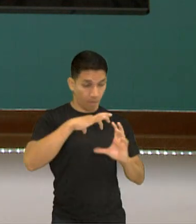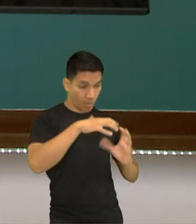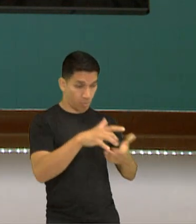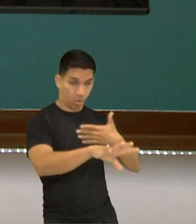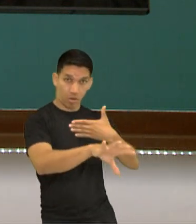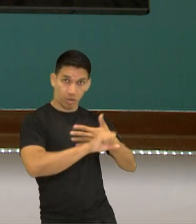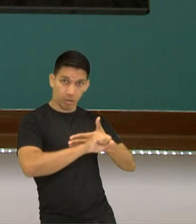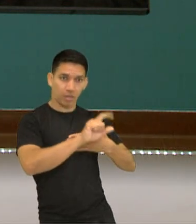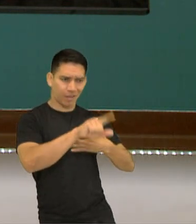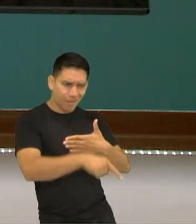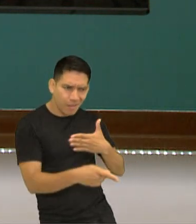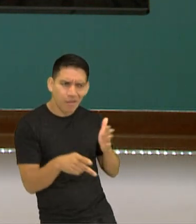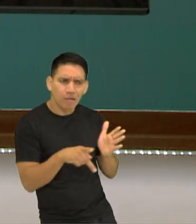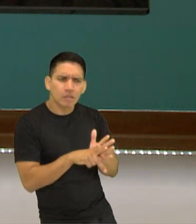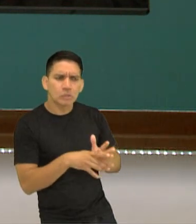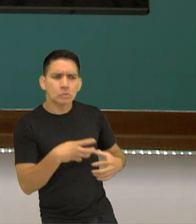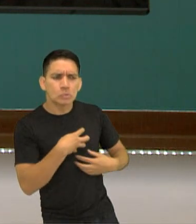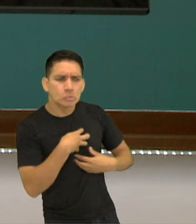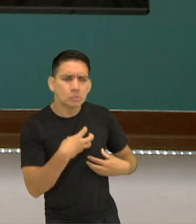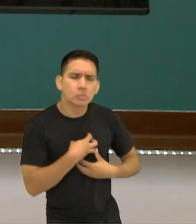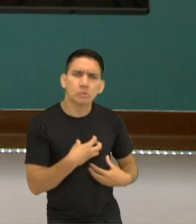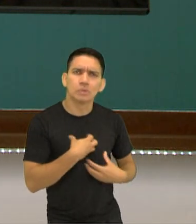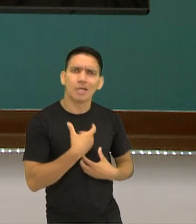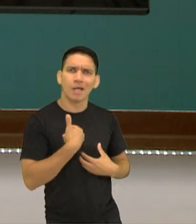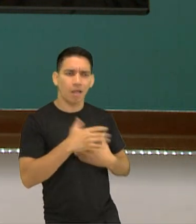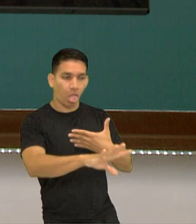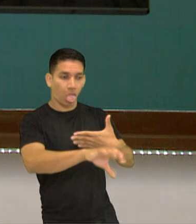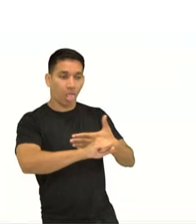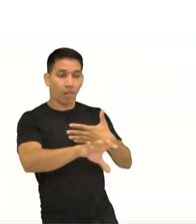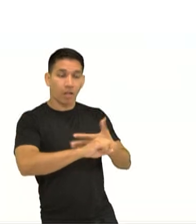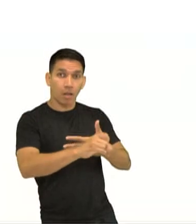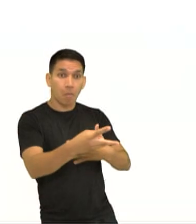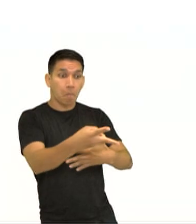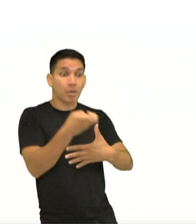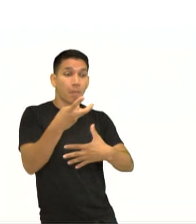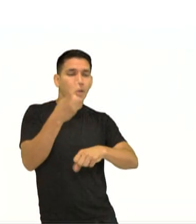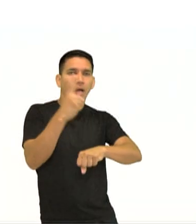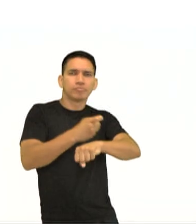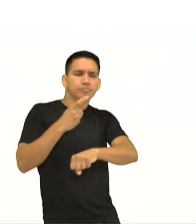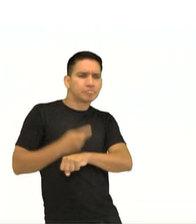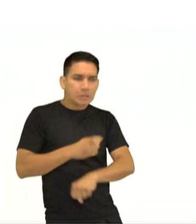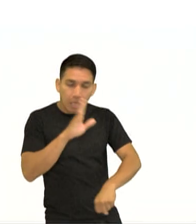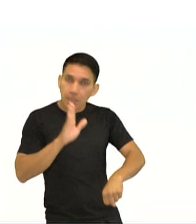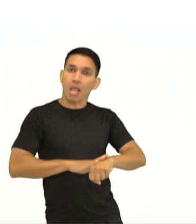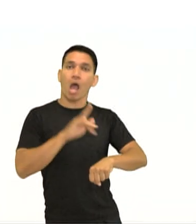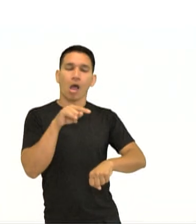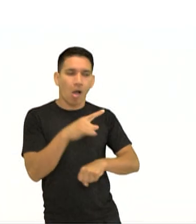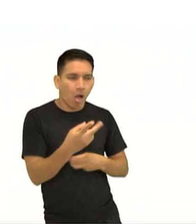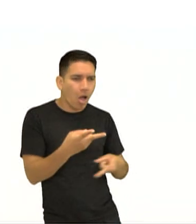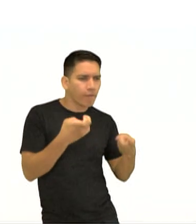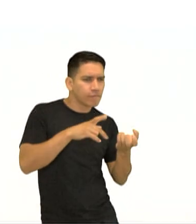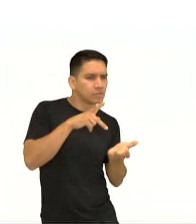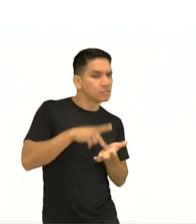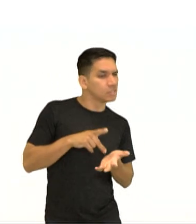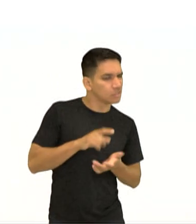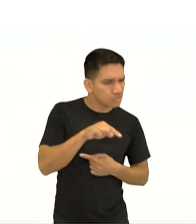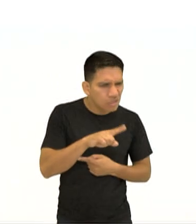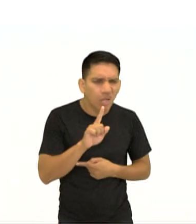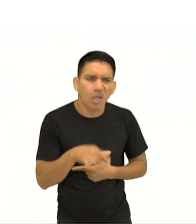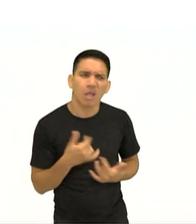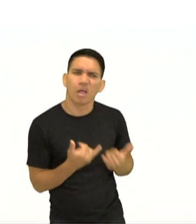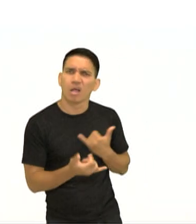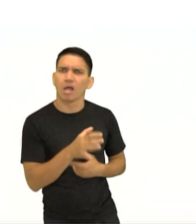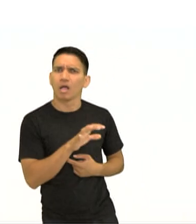sensível como sendo aquele das sensações, né? Então aquilo que a gente percebe mais imediatamente da realidade, aquilo que eu